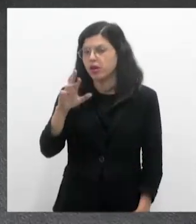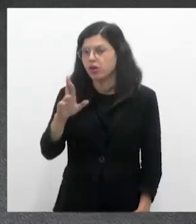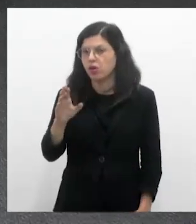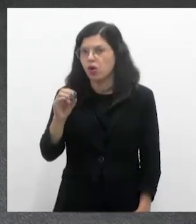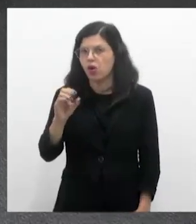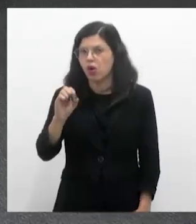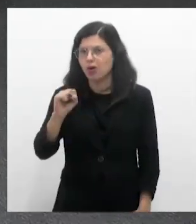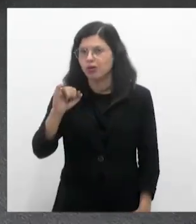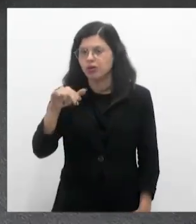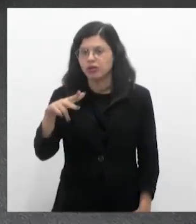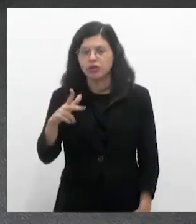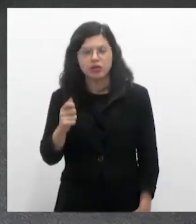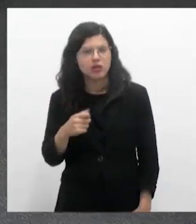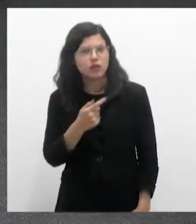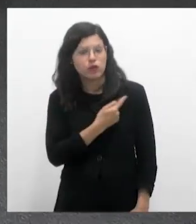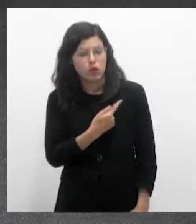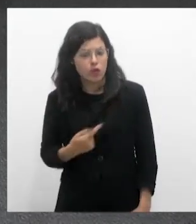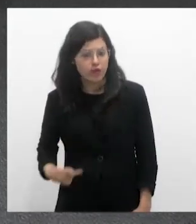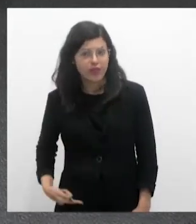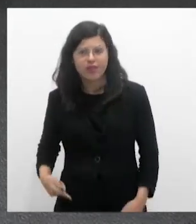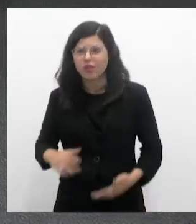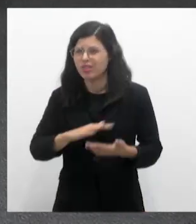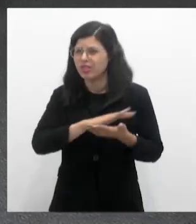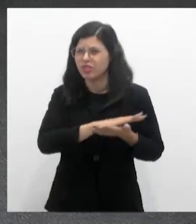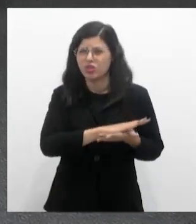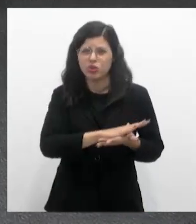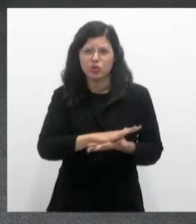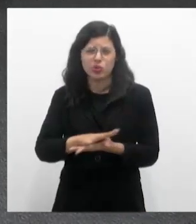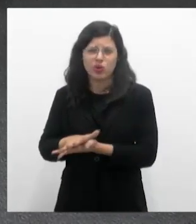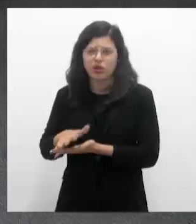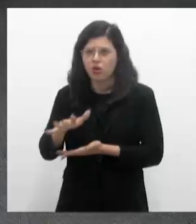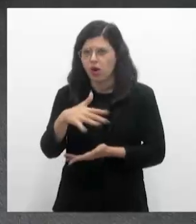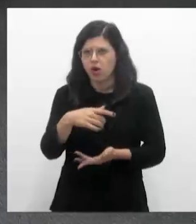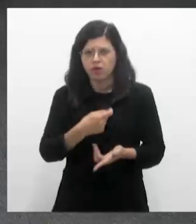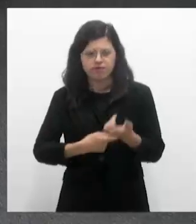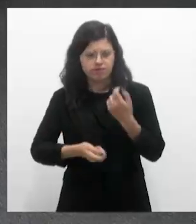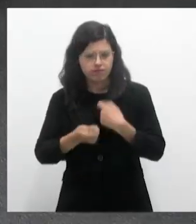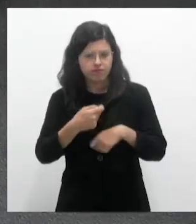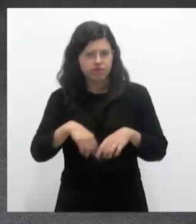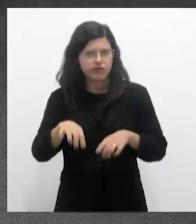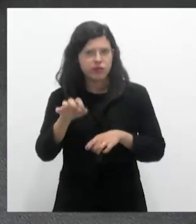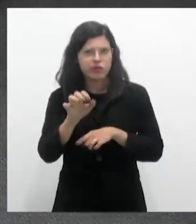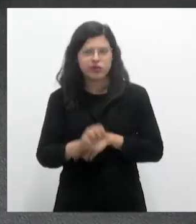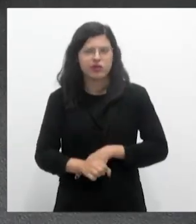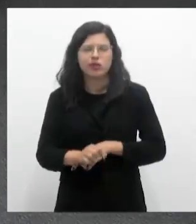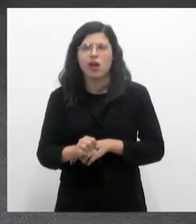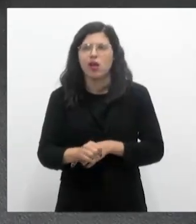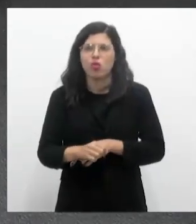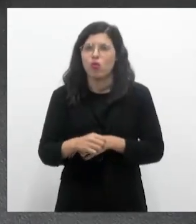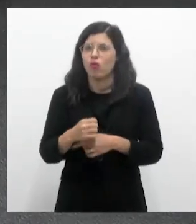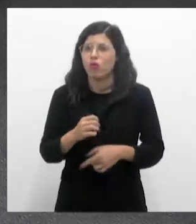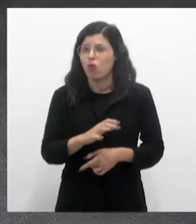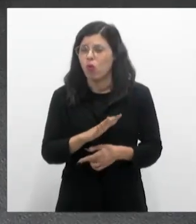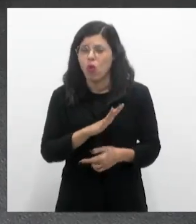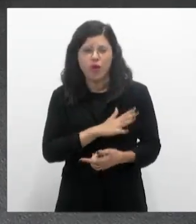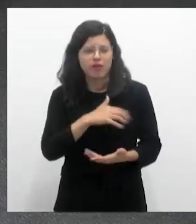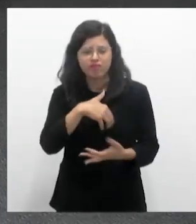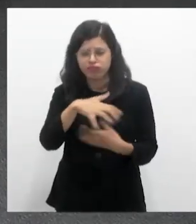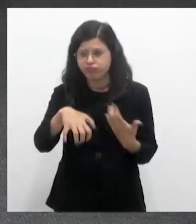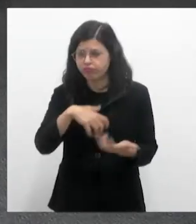e destruíram as finanças do Estado, implantaram o caos da segurança pública